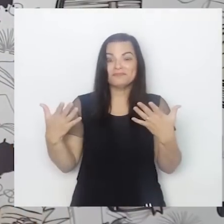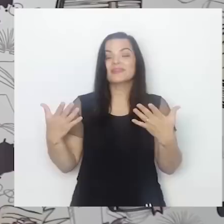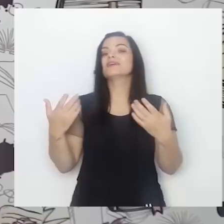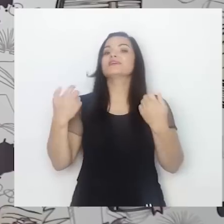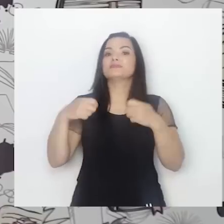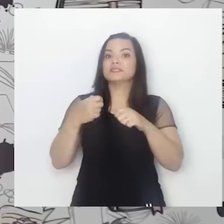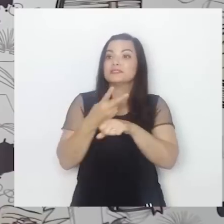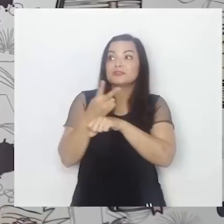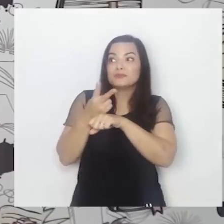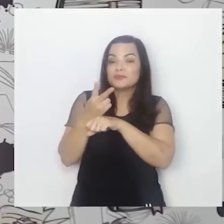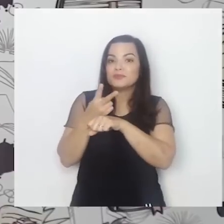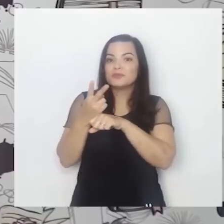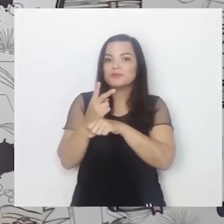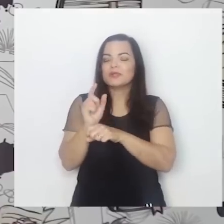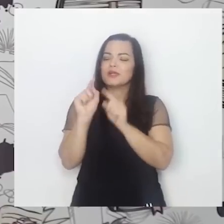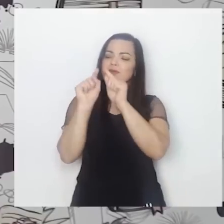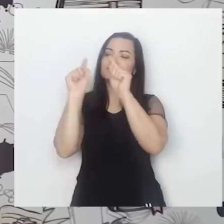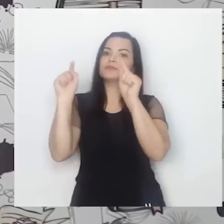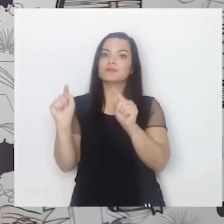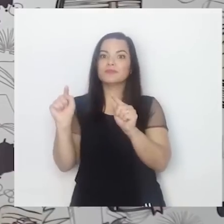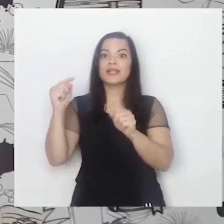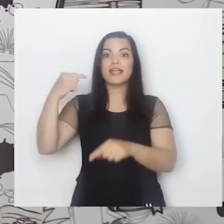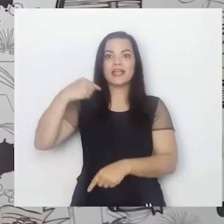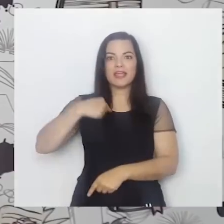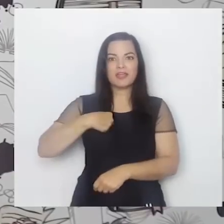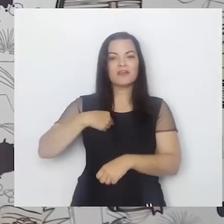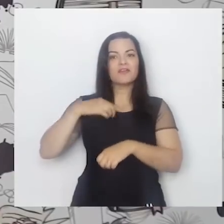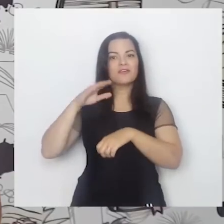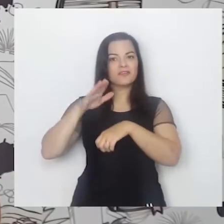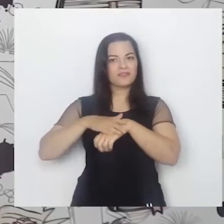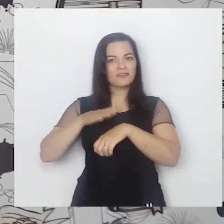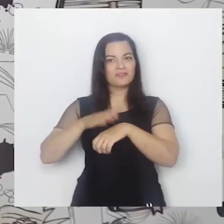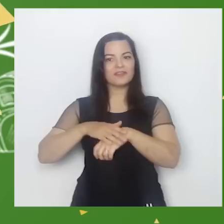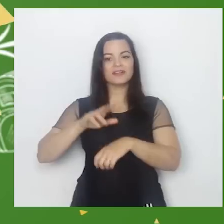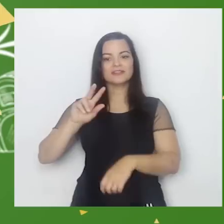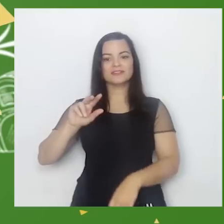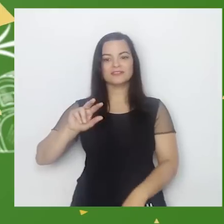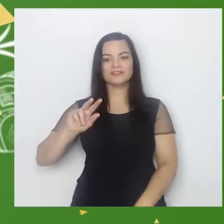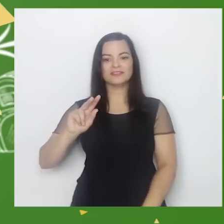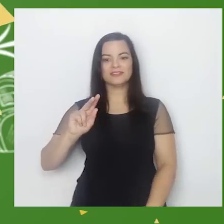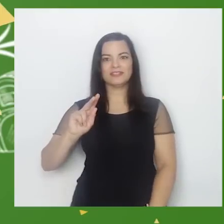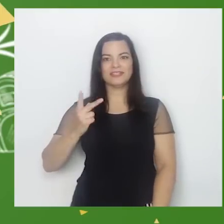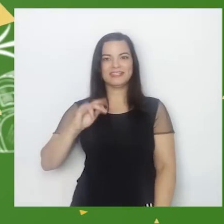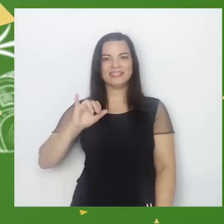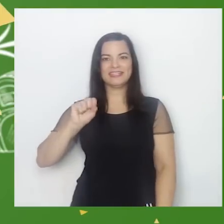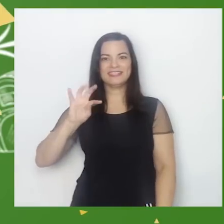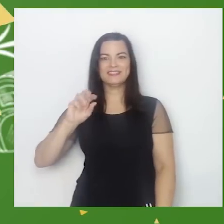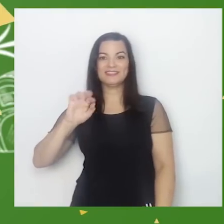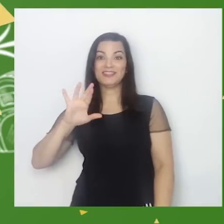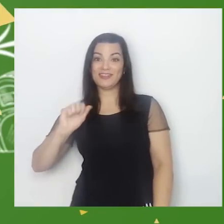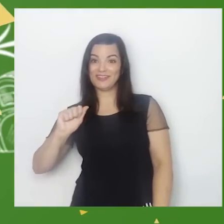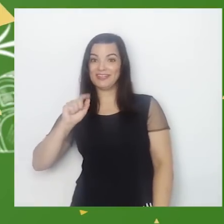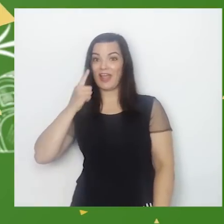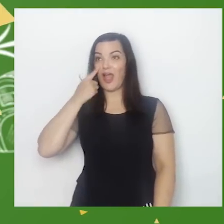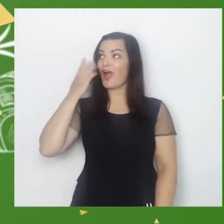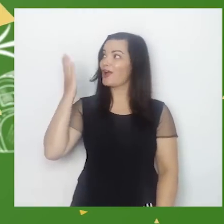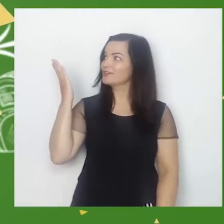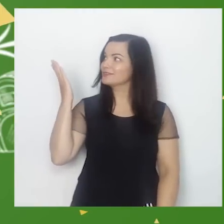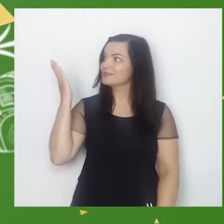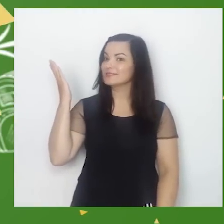deve procurar o ícone Eu Faço História. Ele aparece assim para vocês. Olha só a imagem que eu vou te